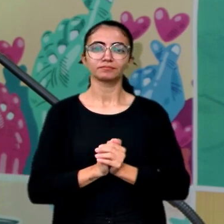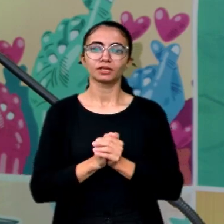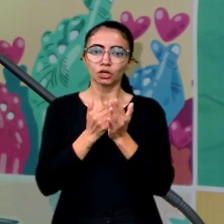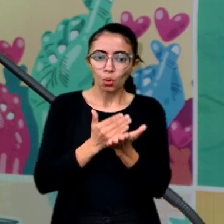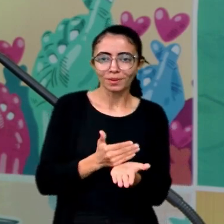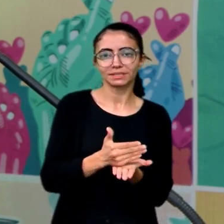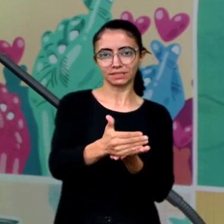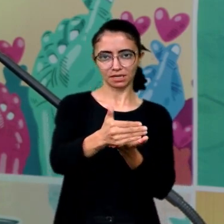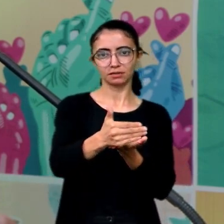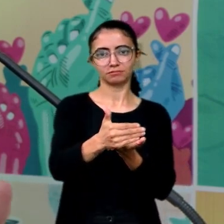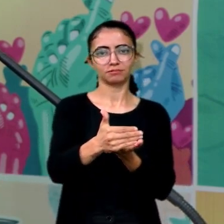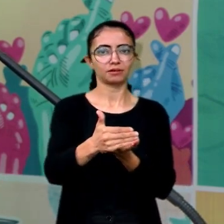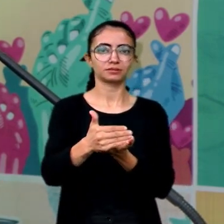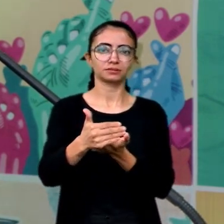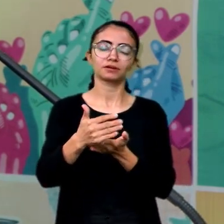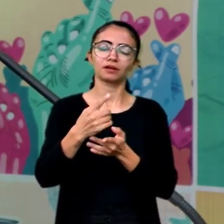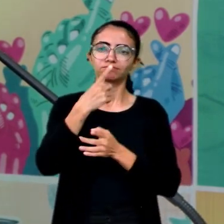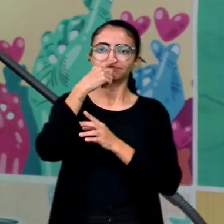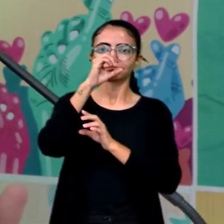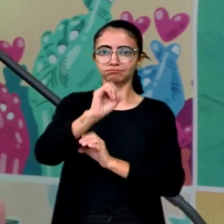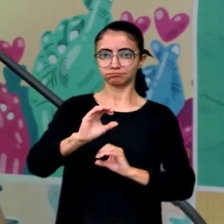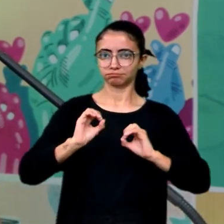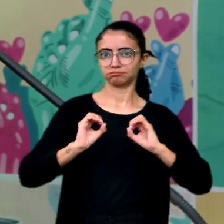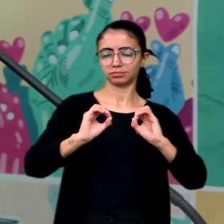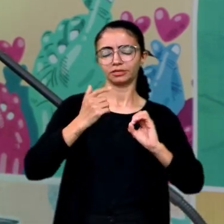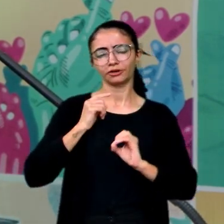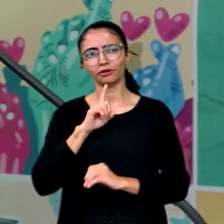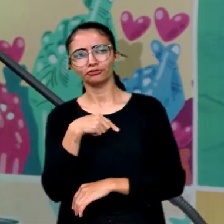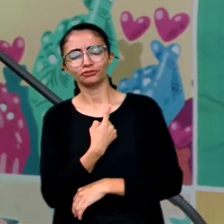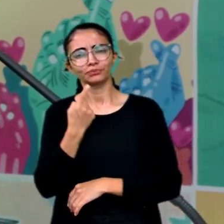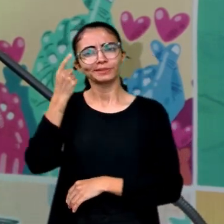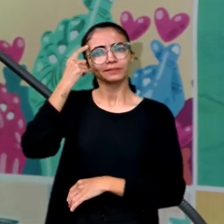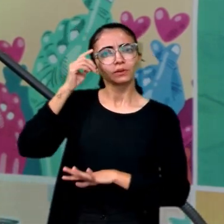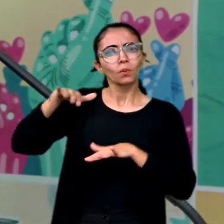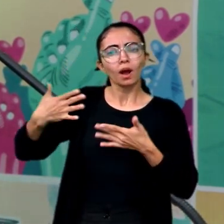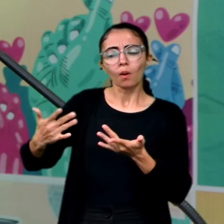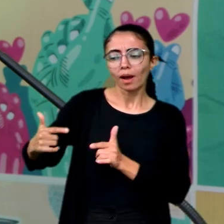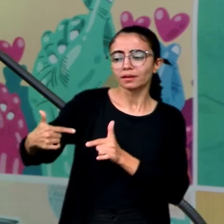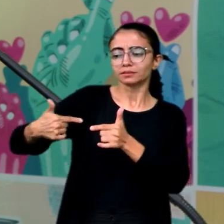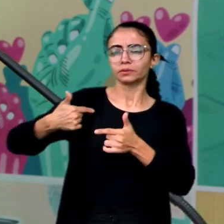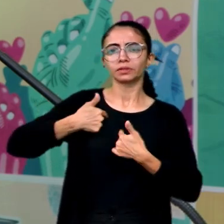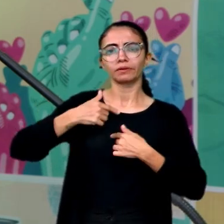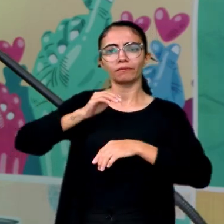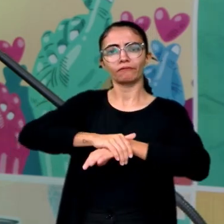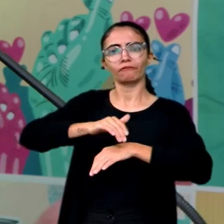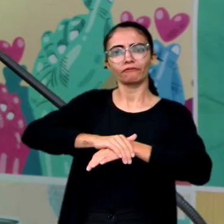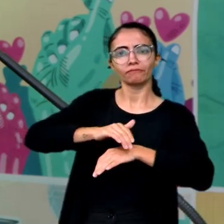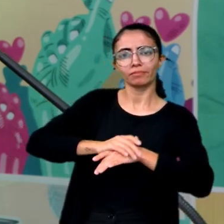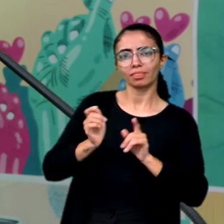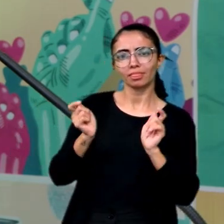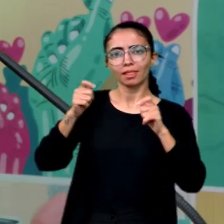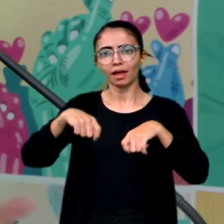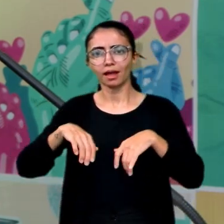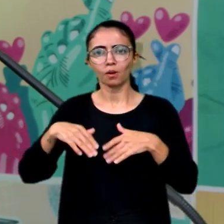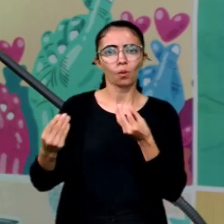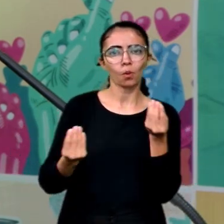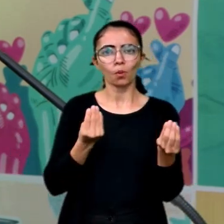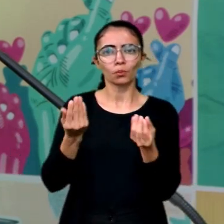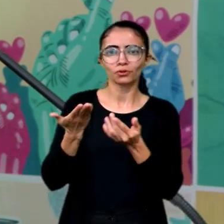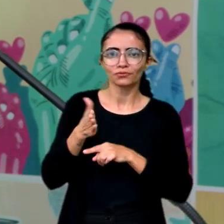a gente fica pensando quais são as ações que eu posso fazer, como é que eu contribuo. Isso a gente pode evoluir mais à frente, mas agora eu queria